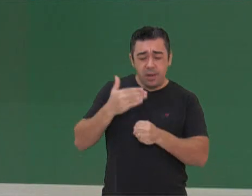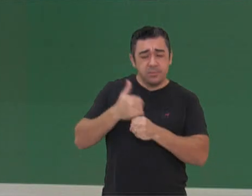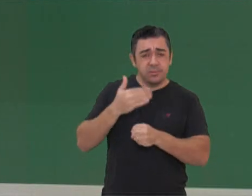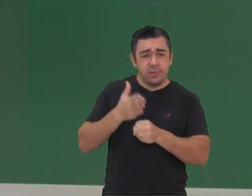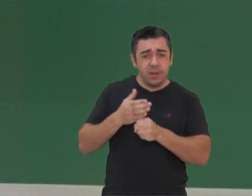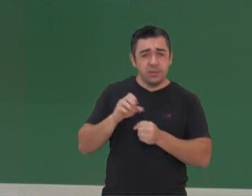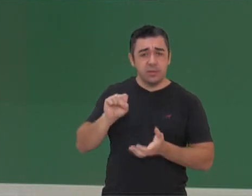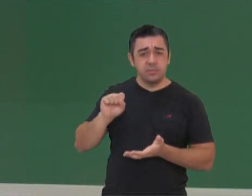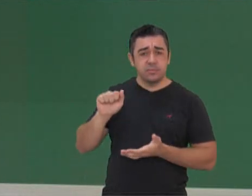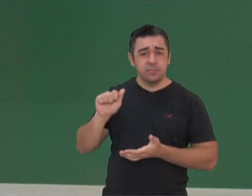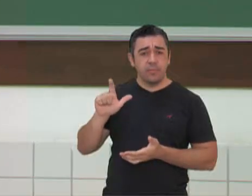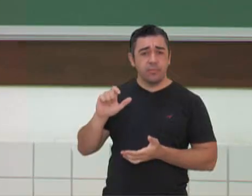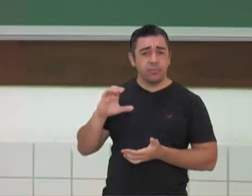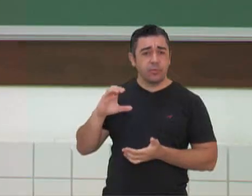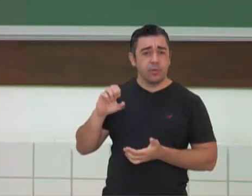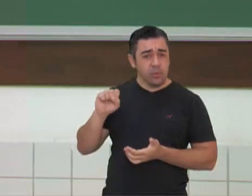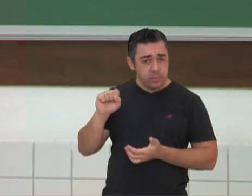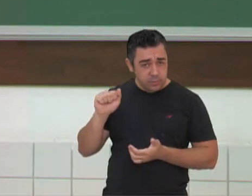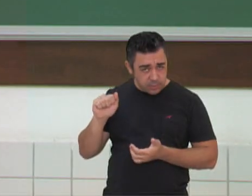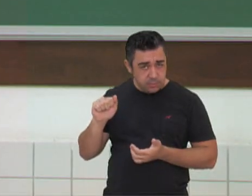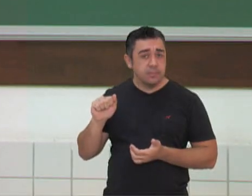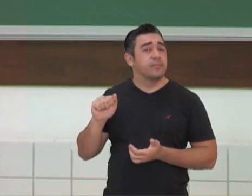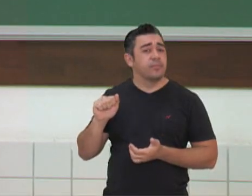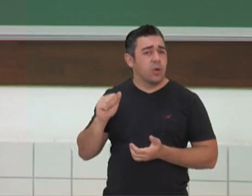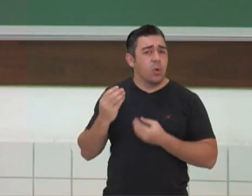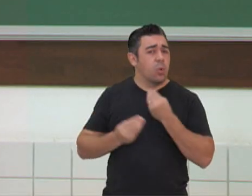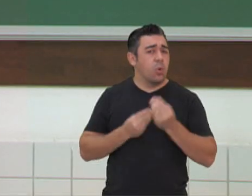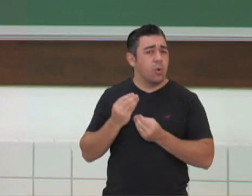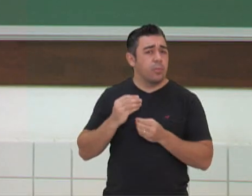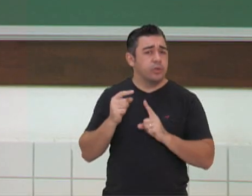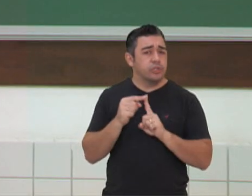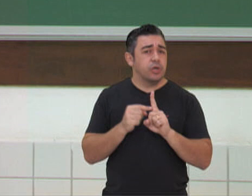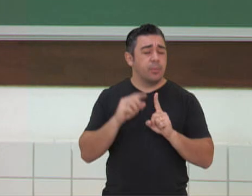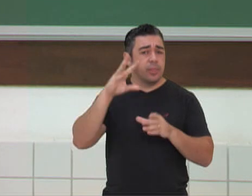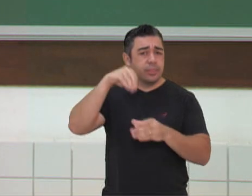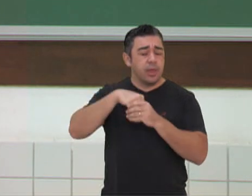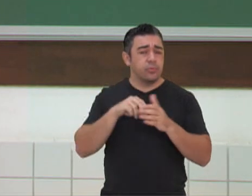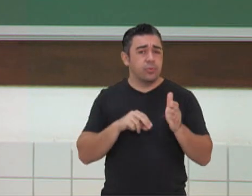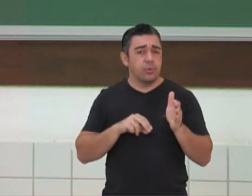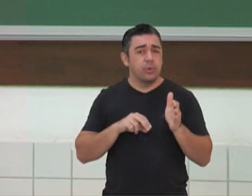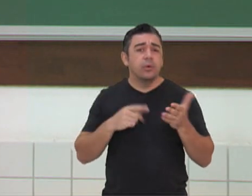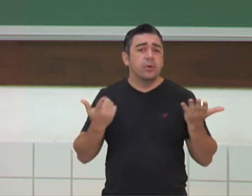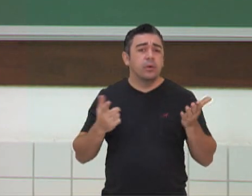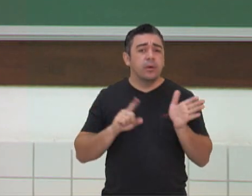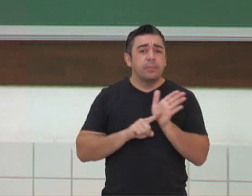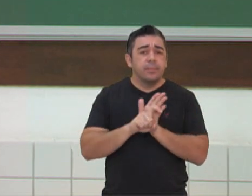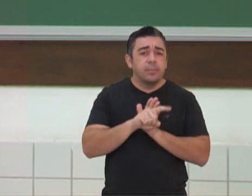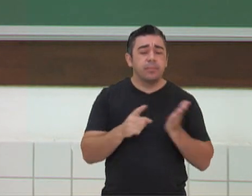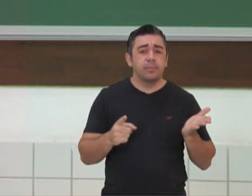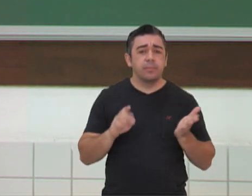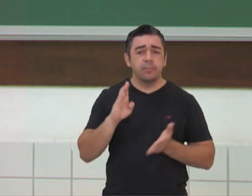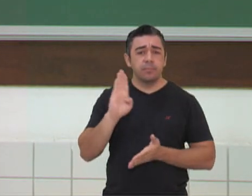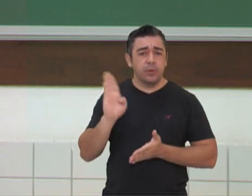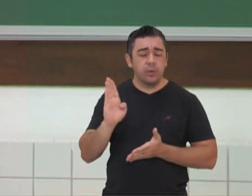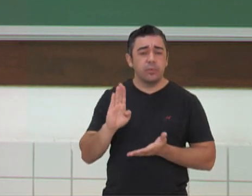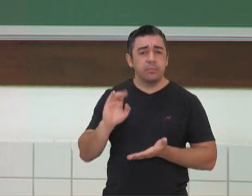diferentes nomes. Como é que a gente lida com isso na biologia? Vocês sabem, a gente resolveu então dar os nomes